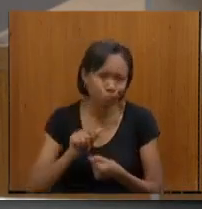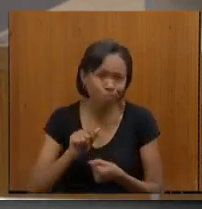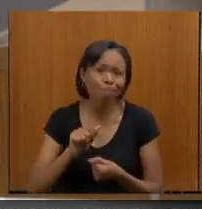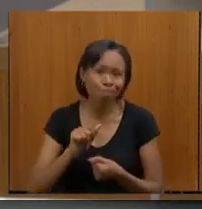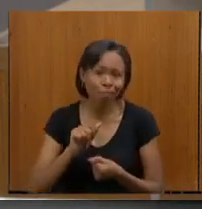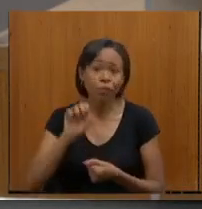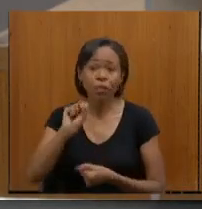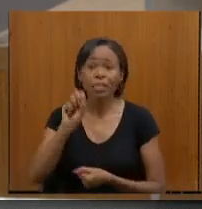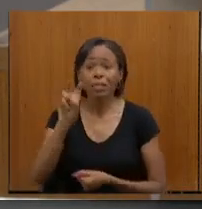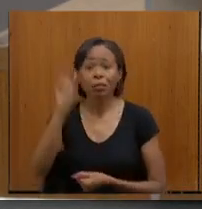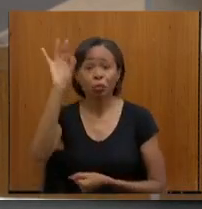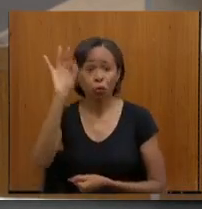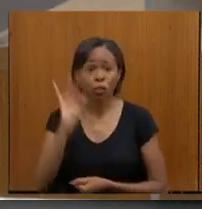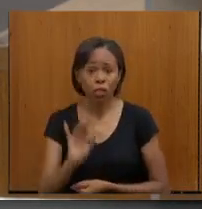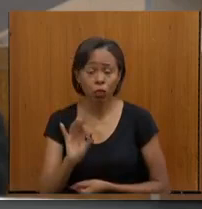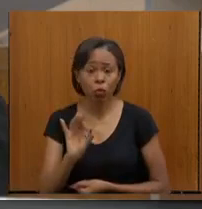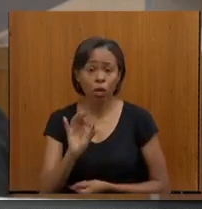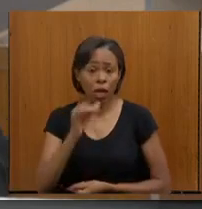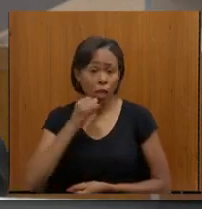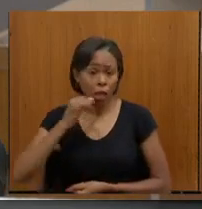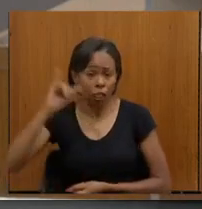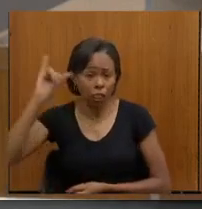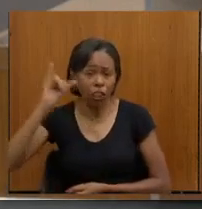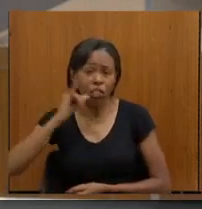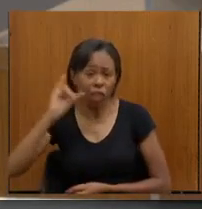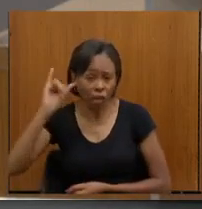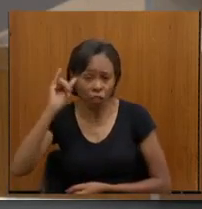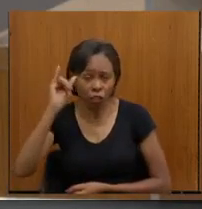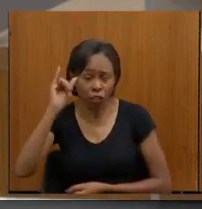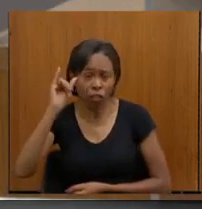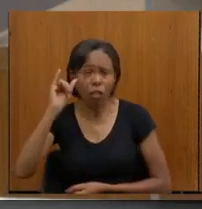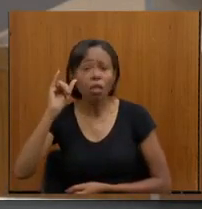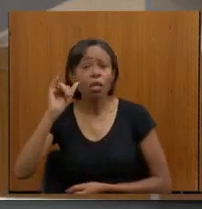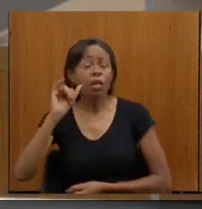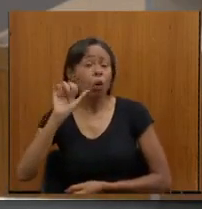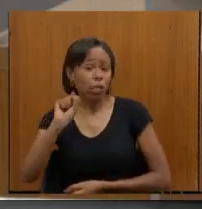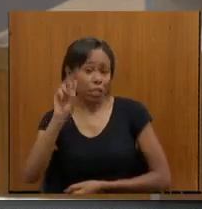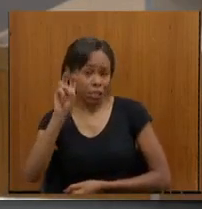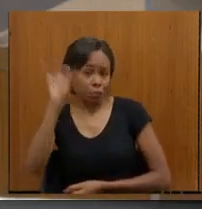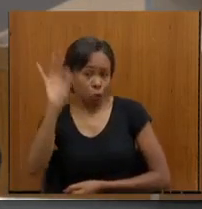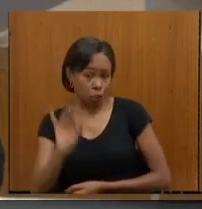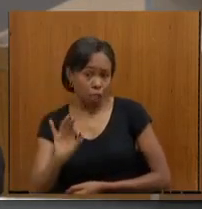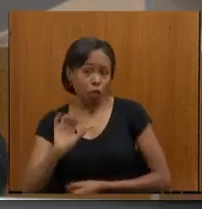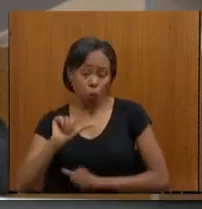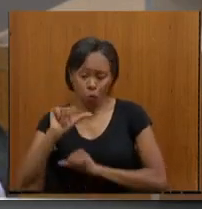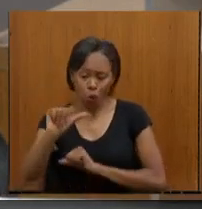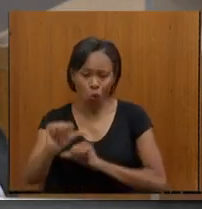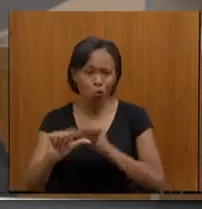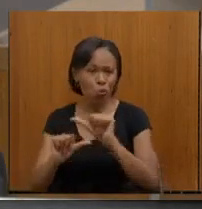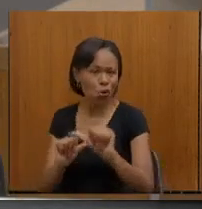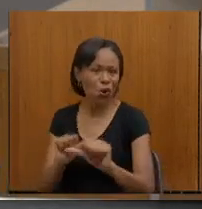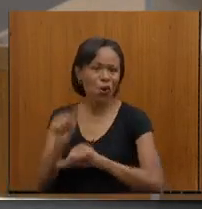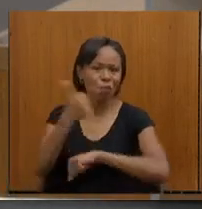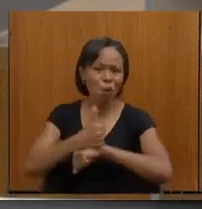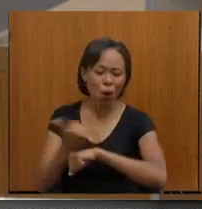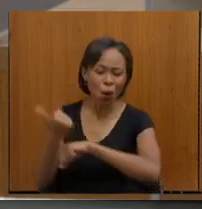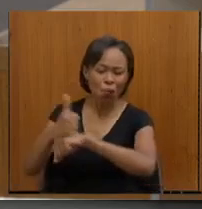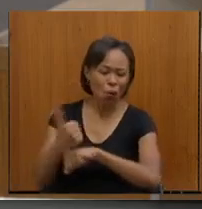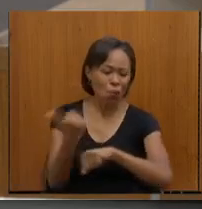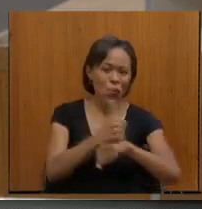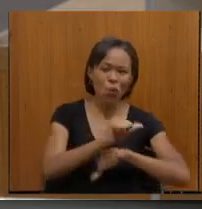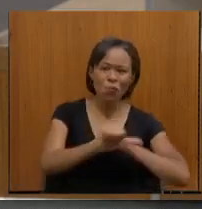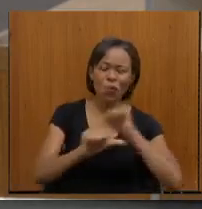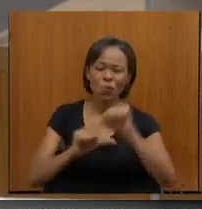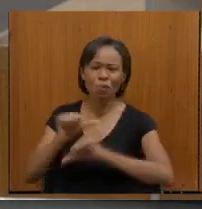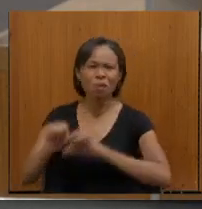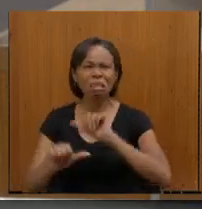eletricidade no Brasil sendo renovável enquanto a média mundial o principalmente a média dos países desenvolvidos está ali